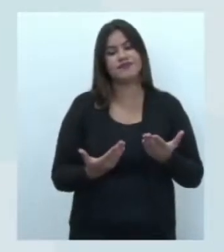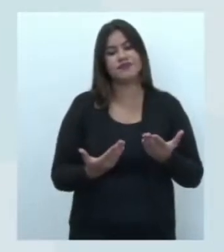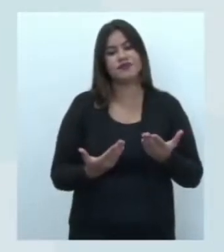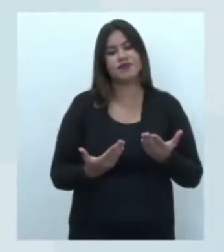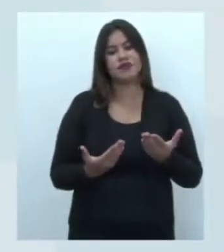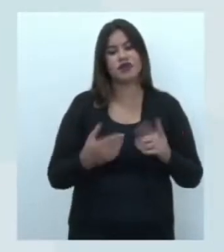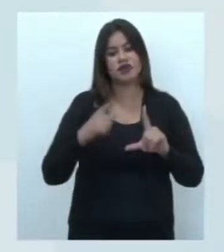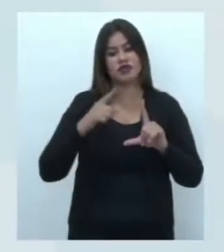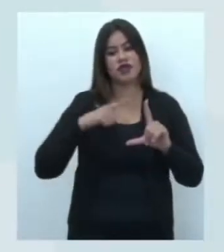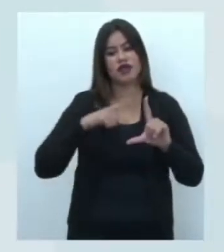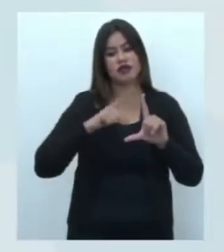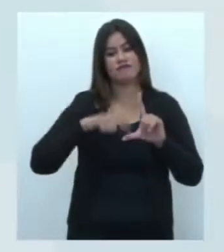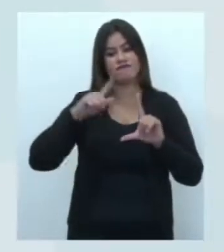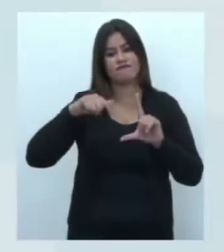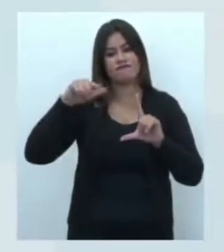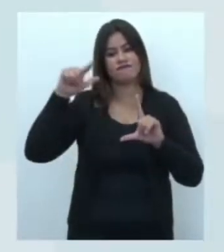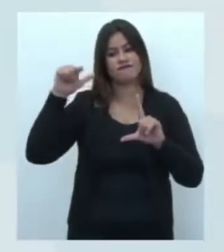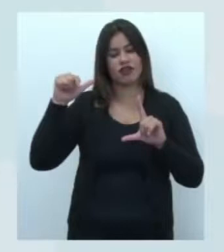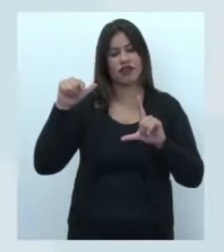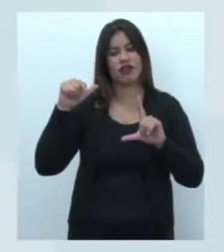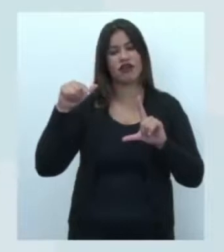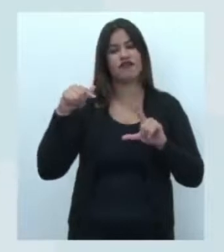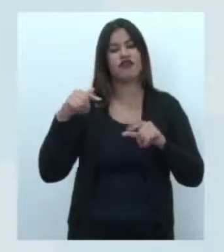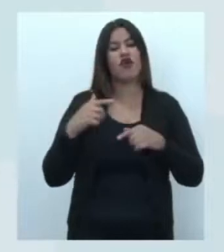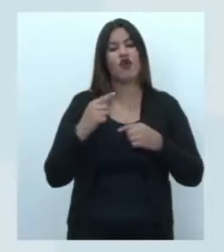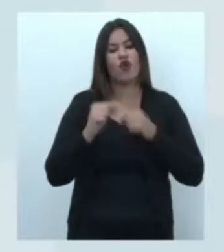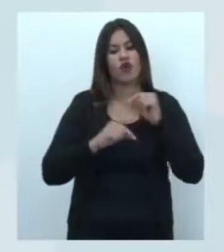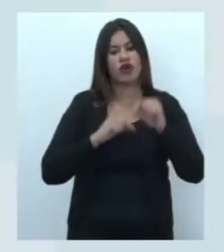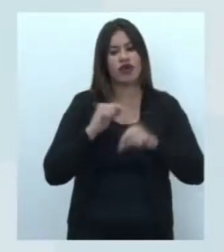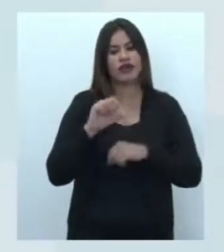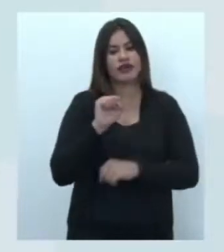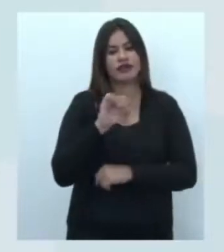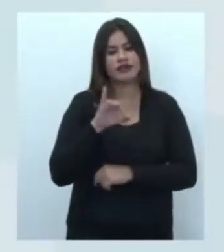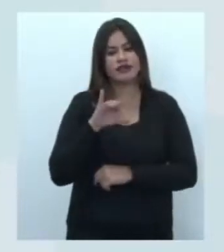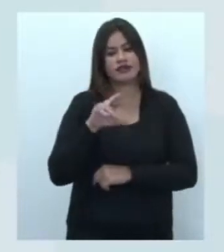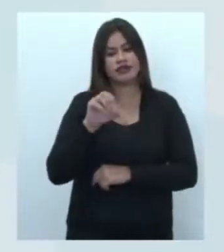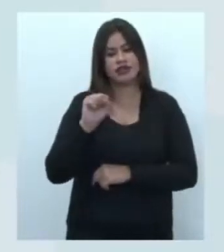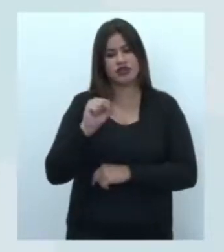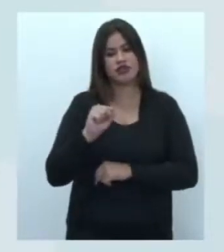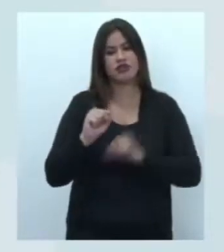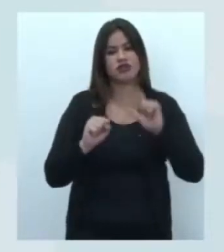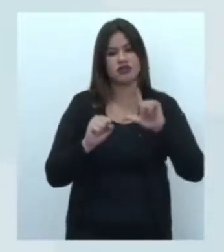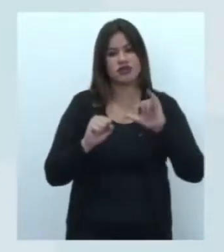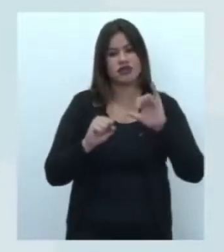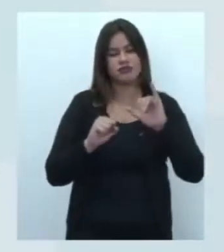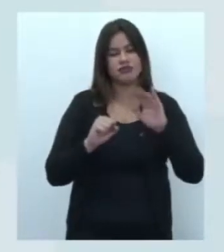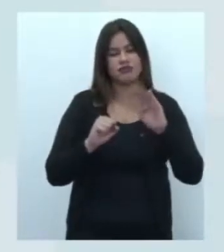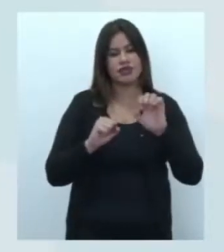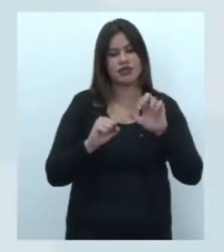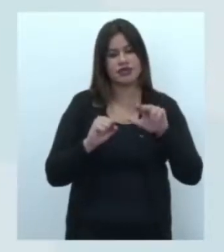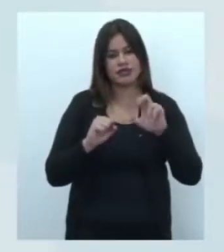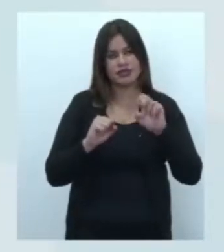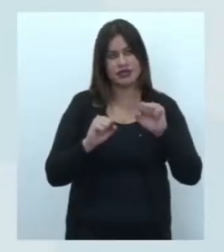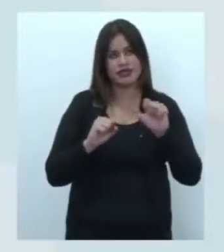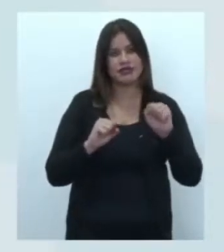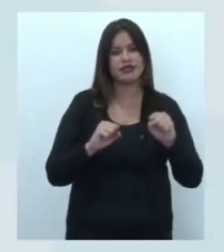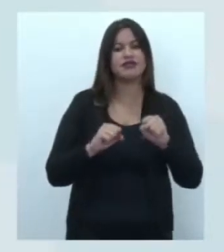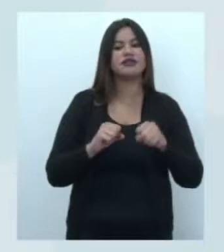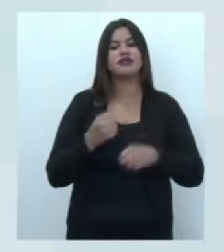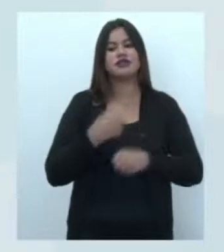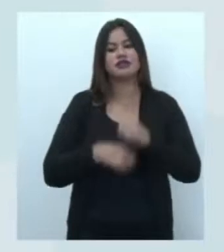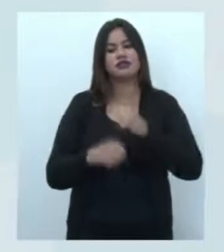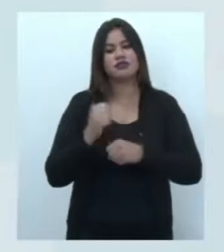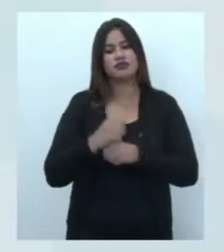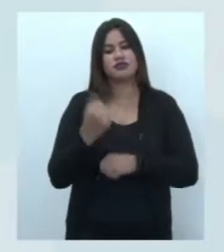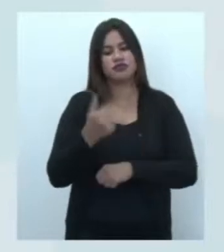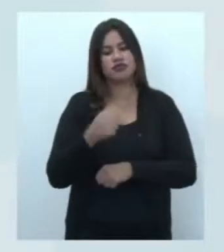um gráfico. É um gráfico de sírios e libaneses por estado, segundo os censos populacionais de